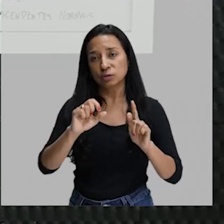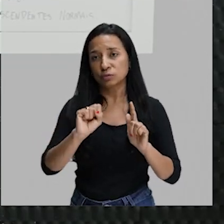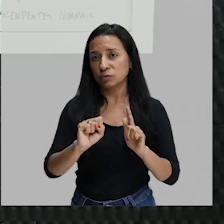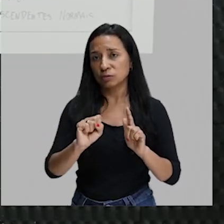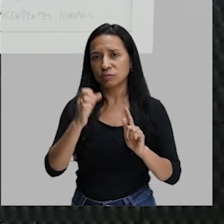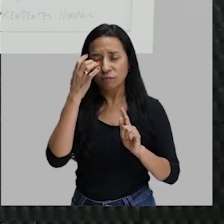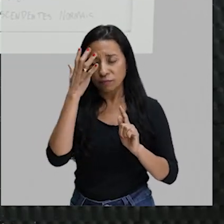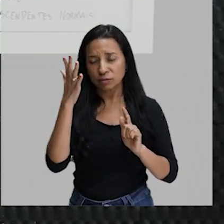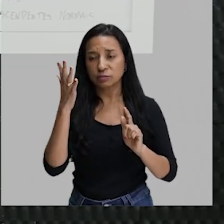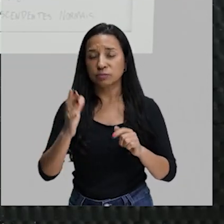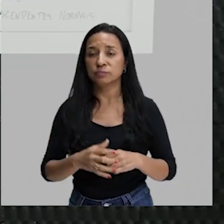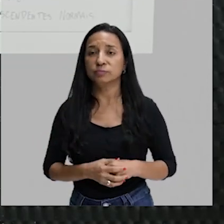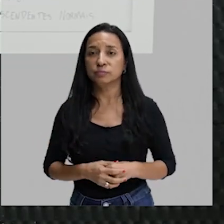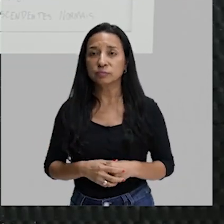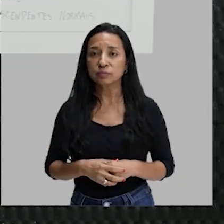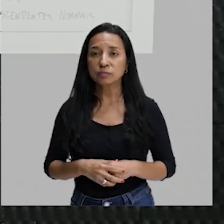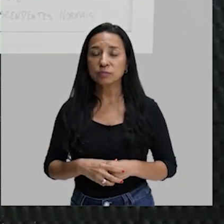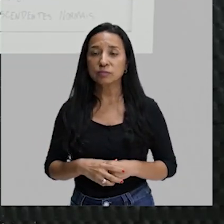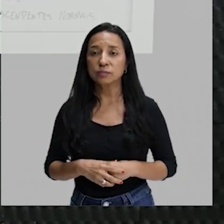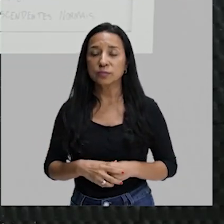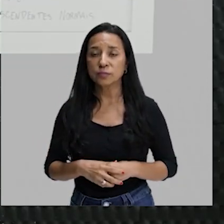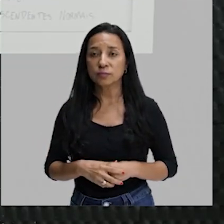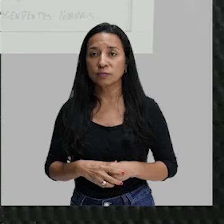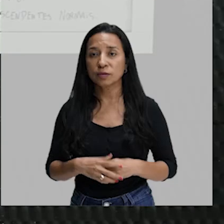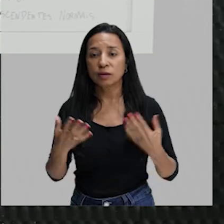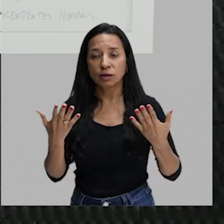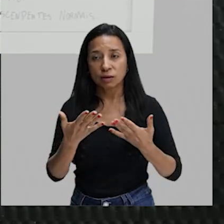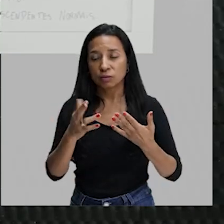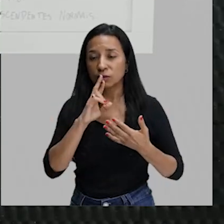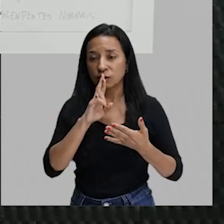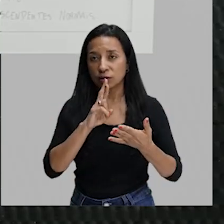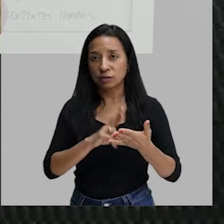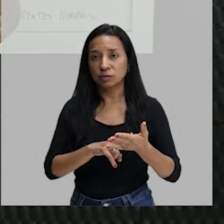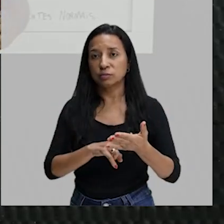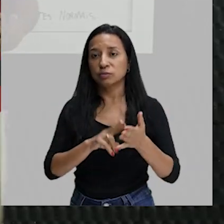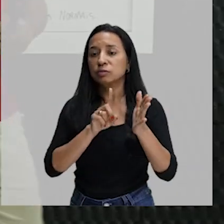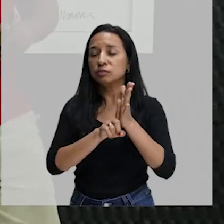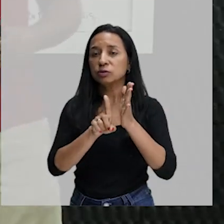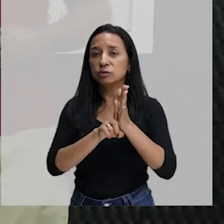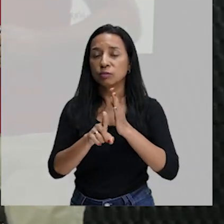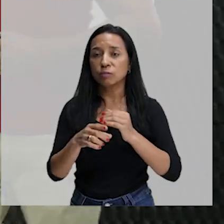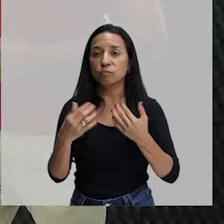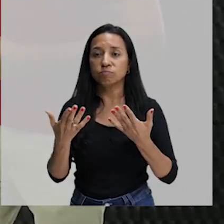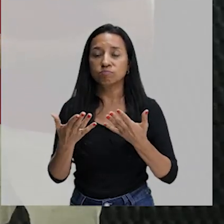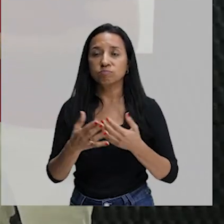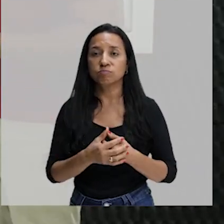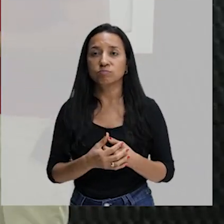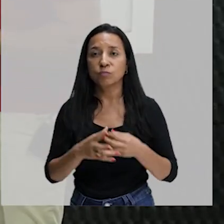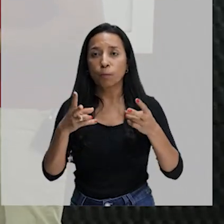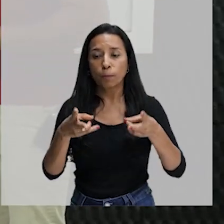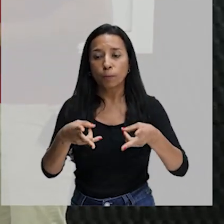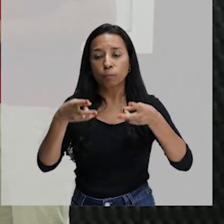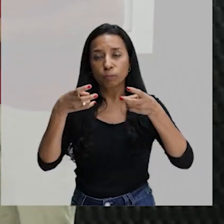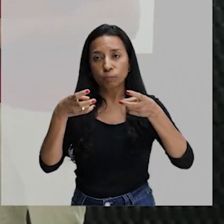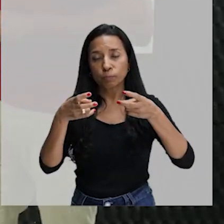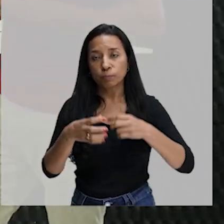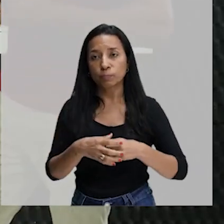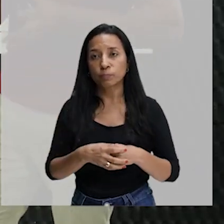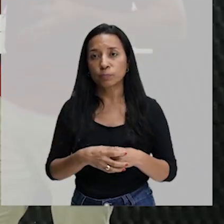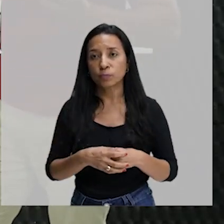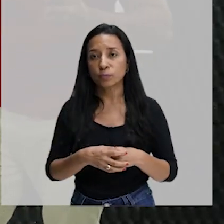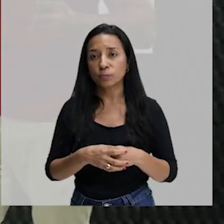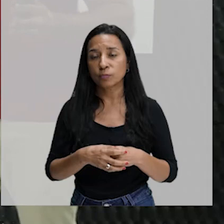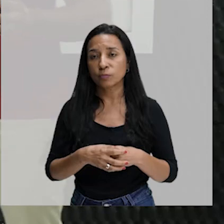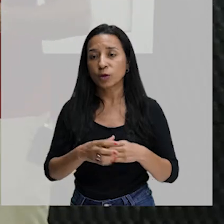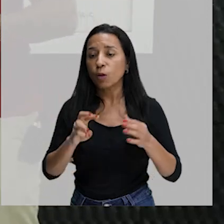como é fácil? Então, agora a gente vai responder essa outra questão, pessoal. presta bastante atenção. O